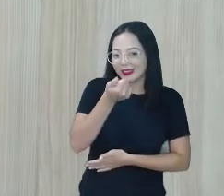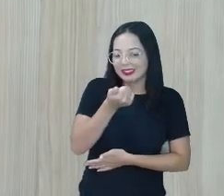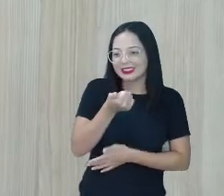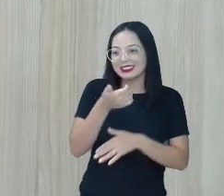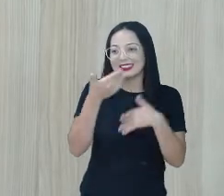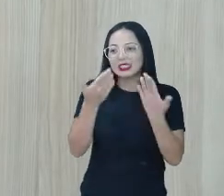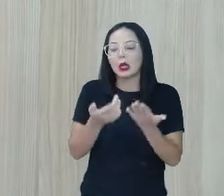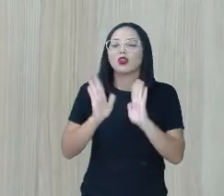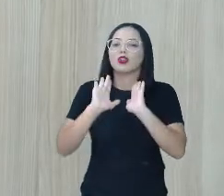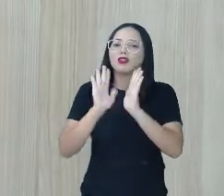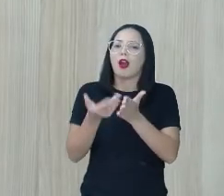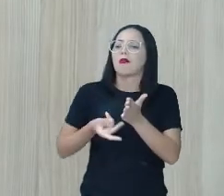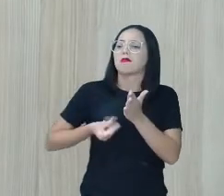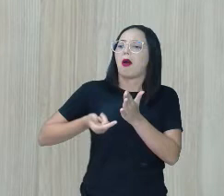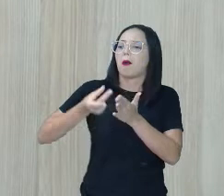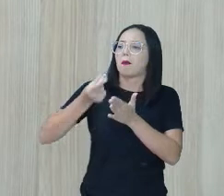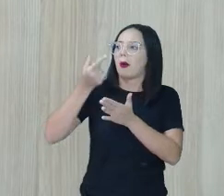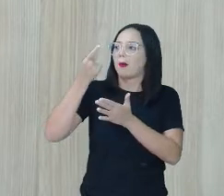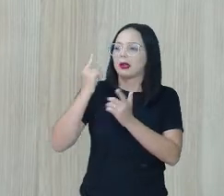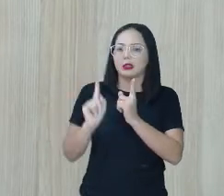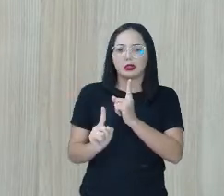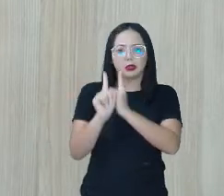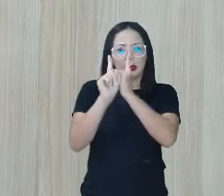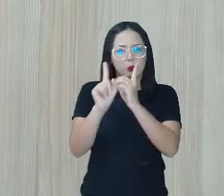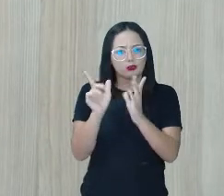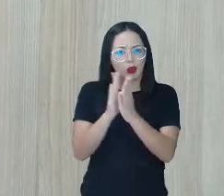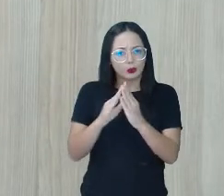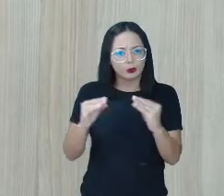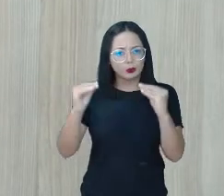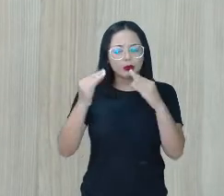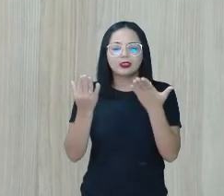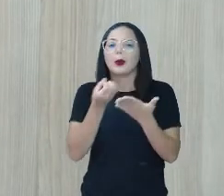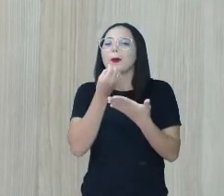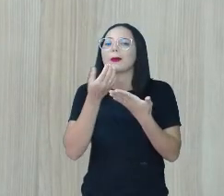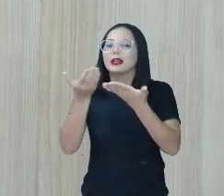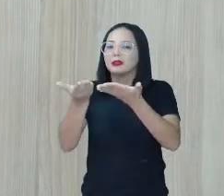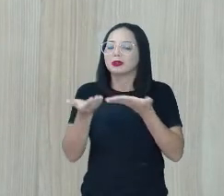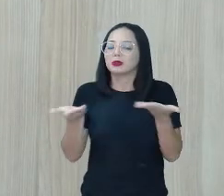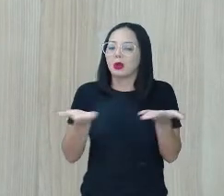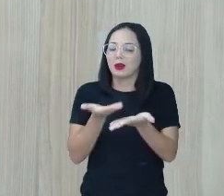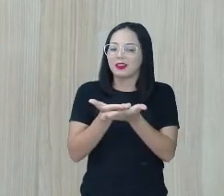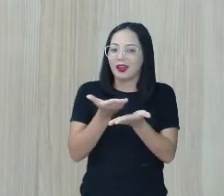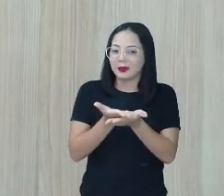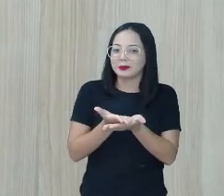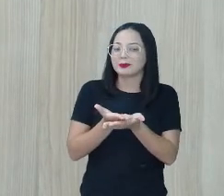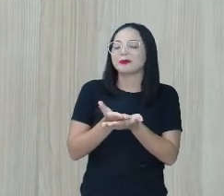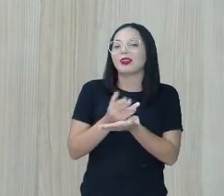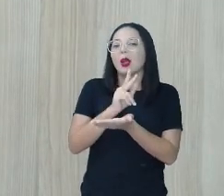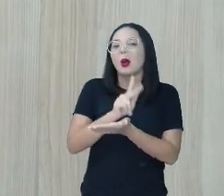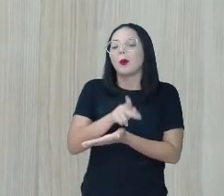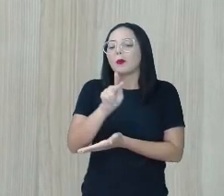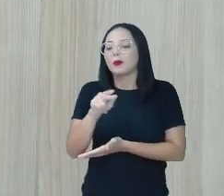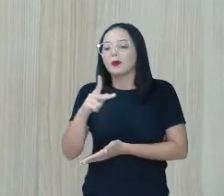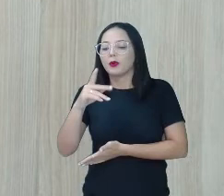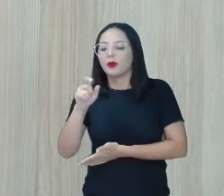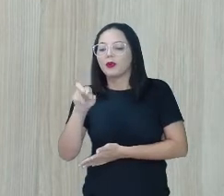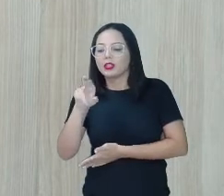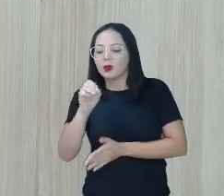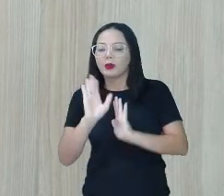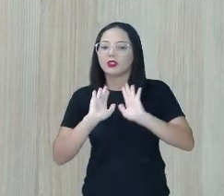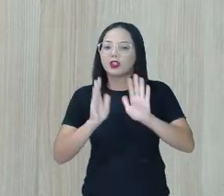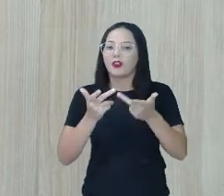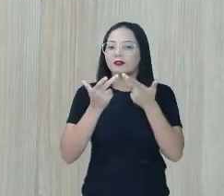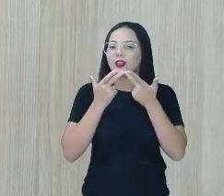Um tempão já que a gente não se vê, né? Então, sejam bem-vindos à nossa aula. Professor Pedro aqui já falando da importância